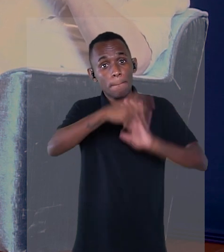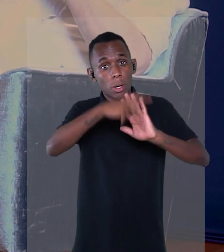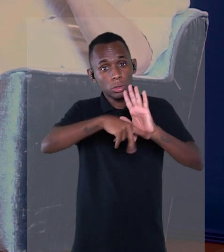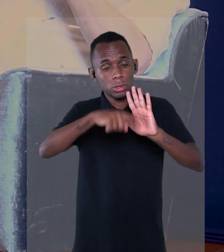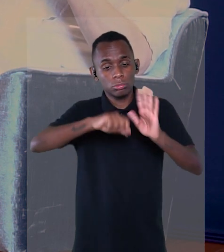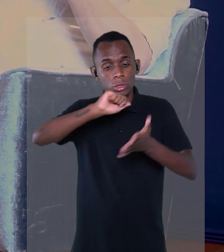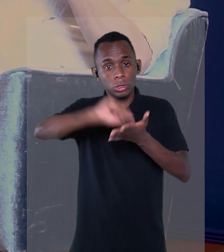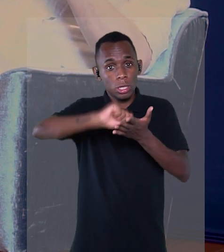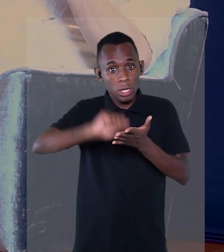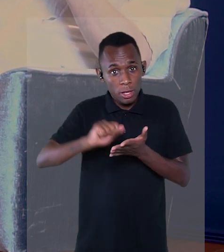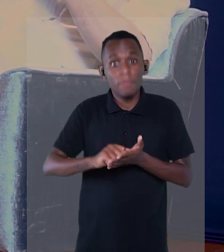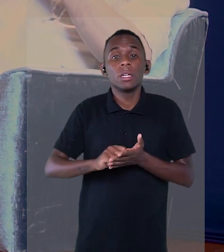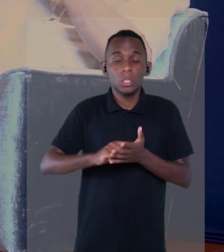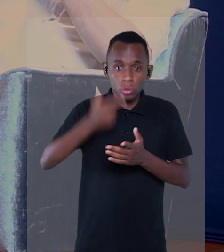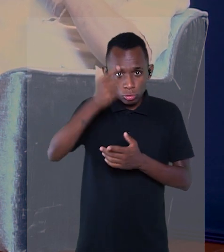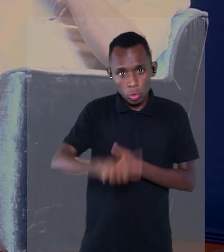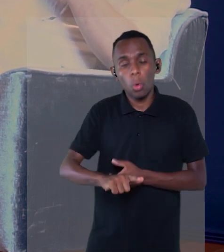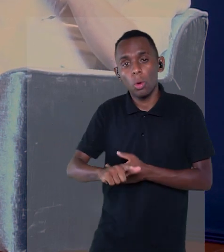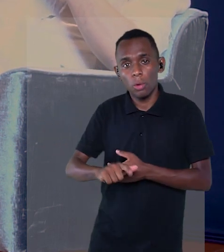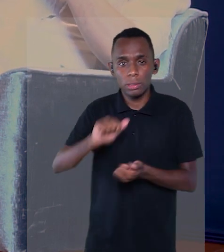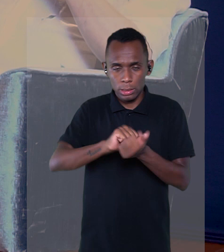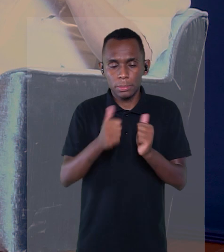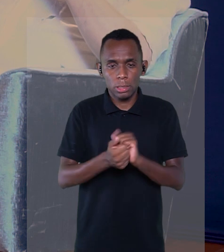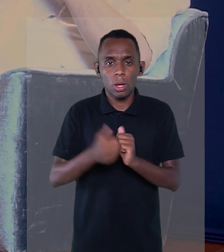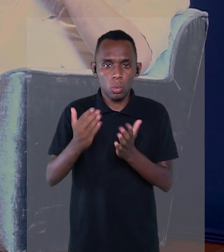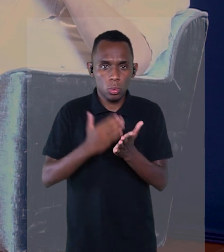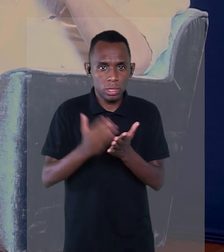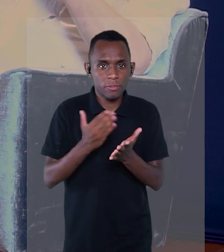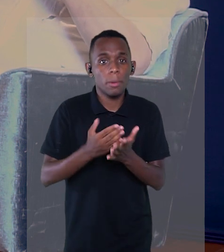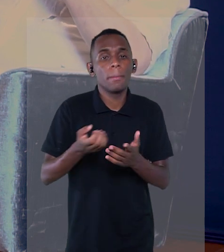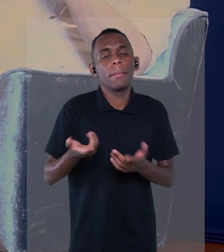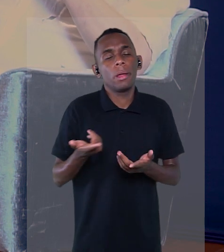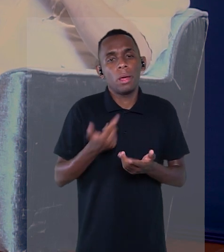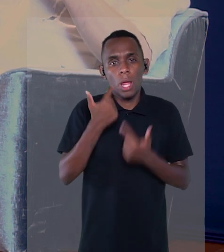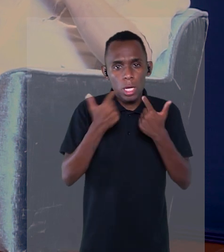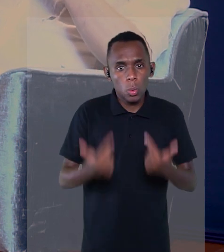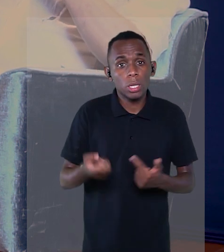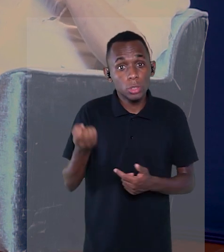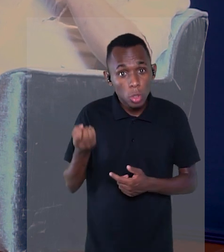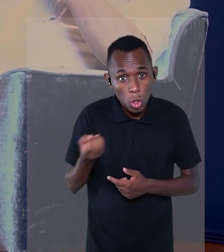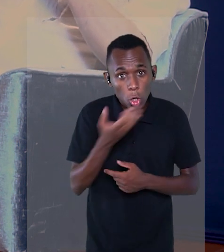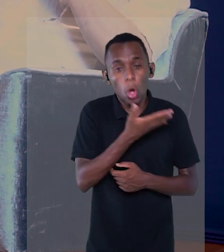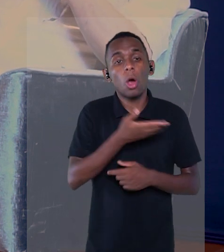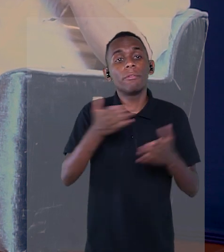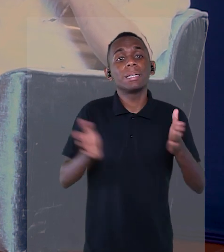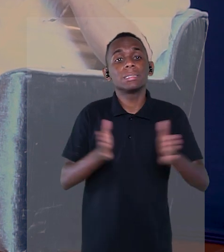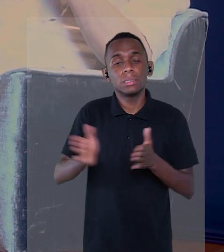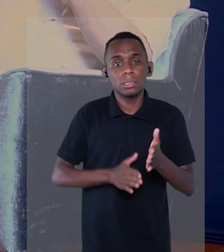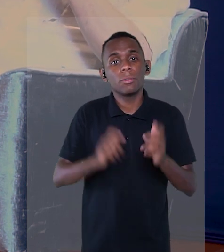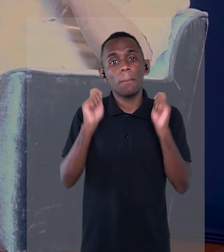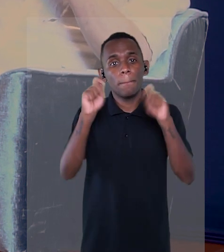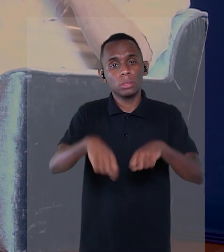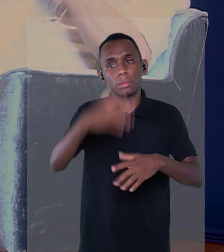de reescrever os livros deles, dos dois, para atualizar a linguagem, tornar a linguagem mais acessível